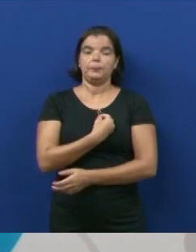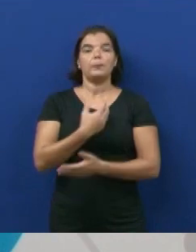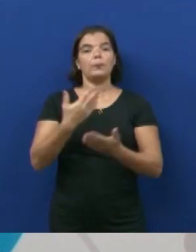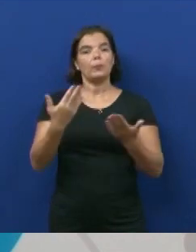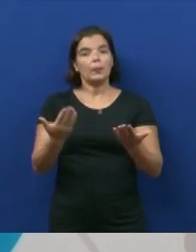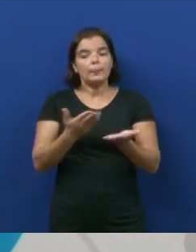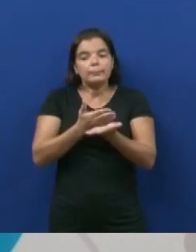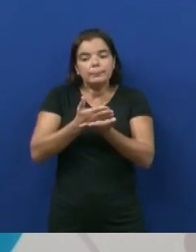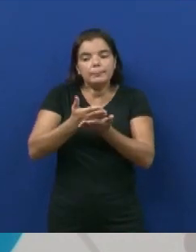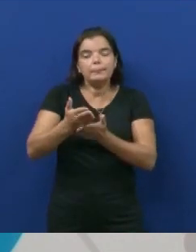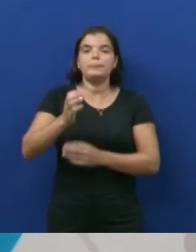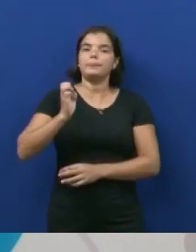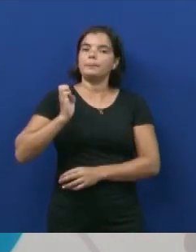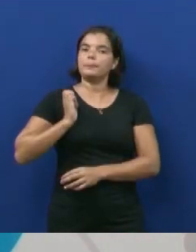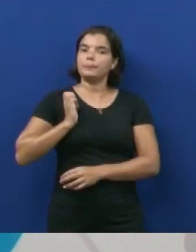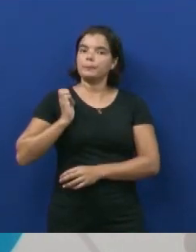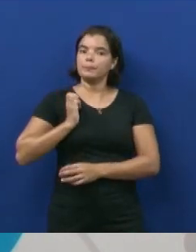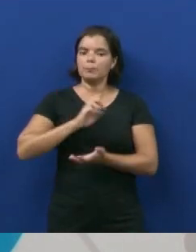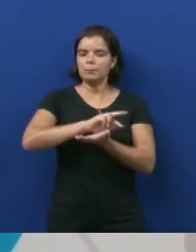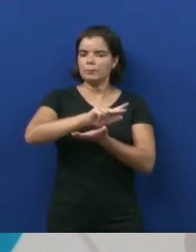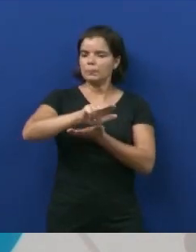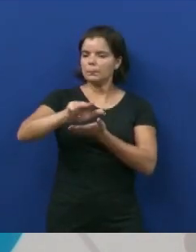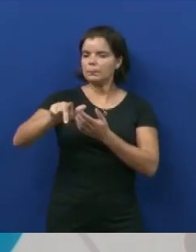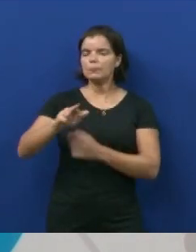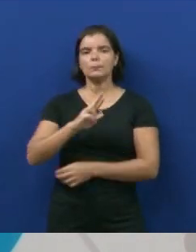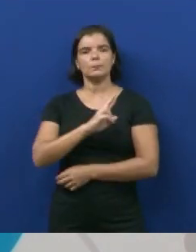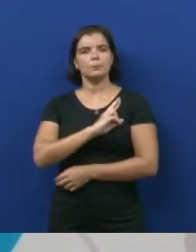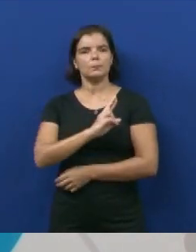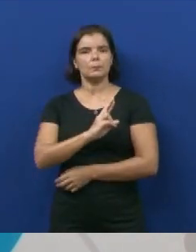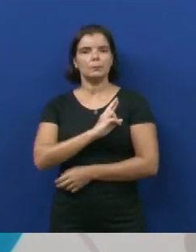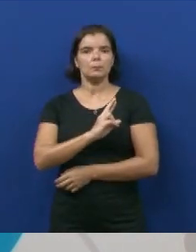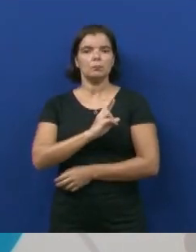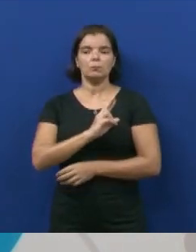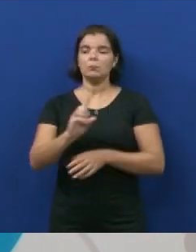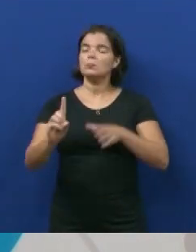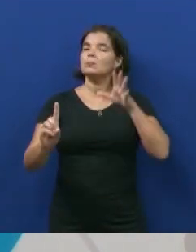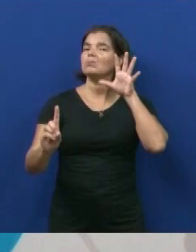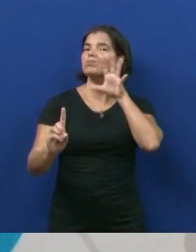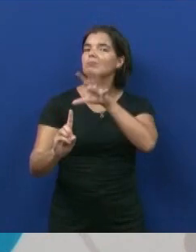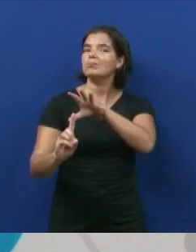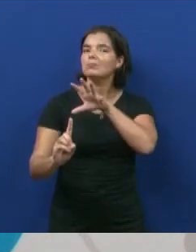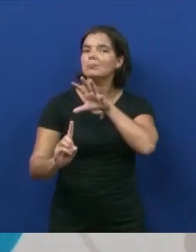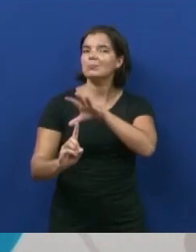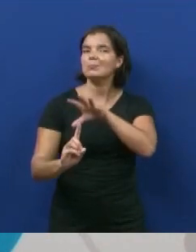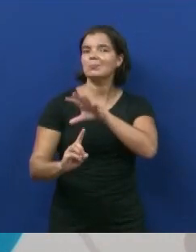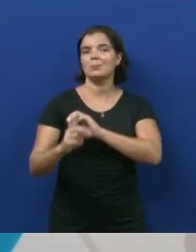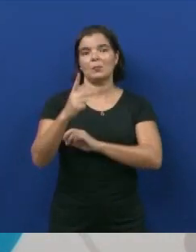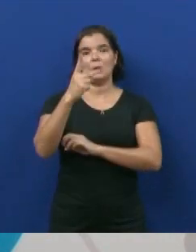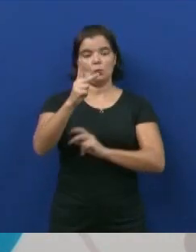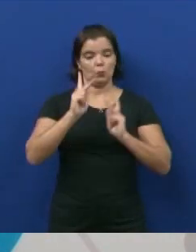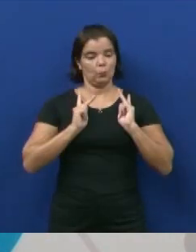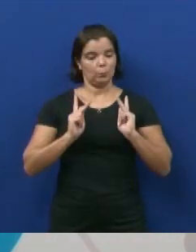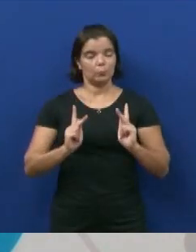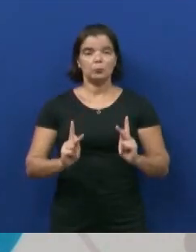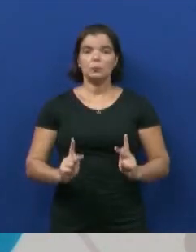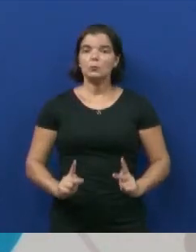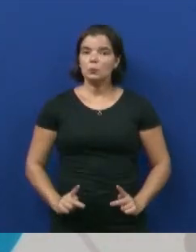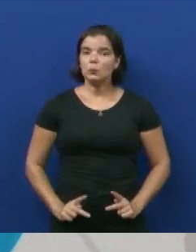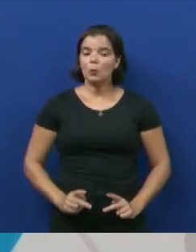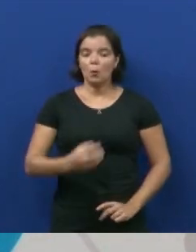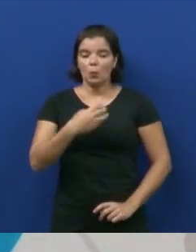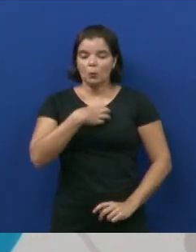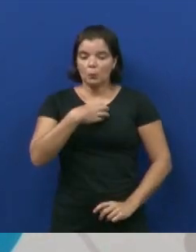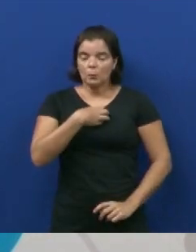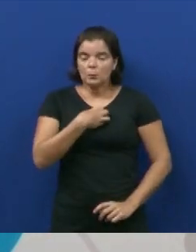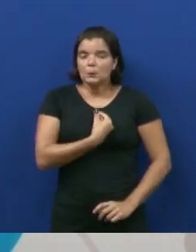esse princípio ético nas várias religiões, ela influencia a sua conduta e a sua forma de